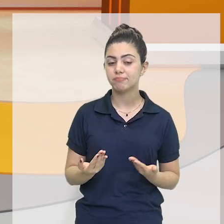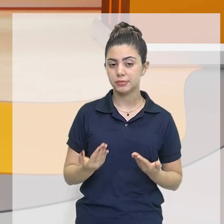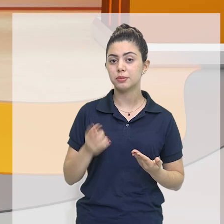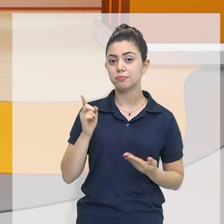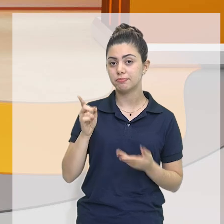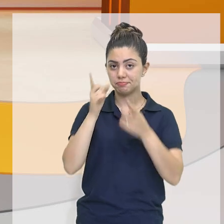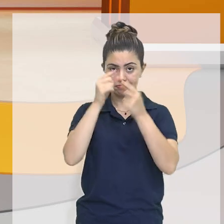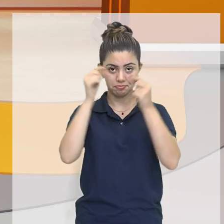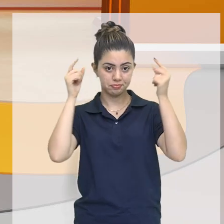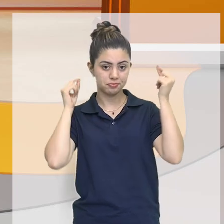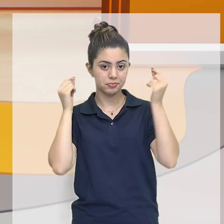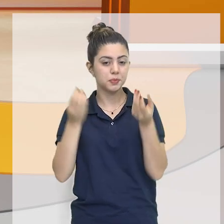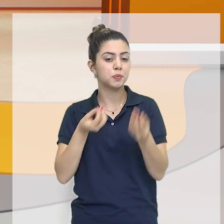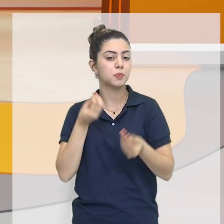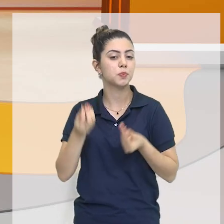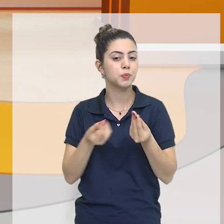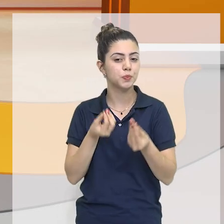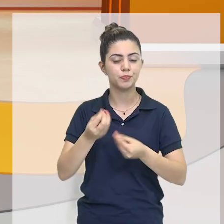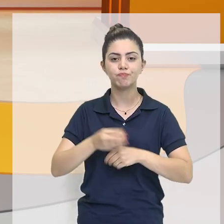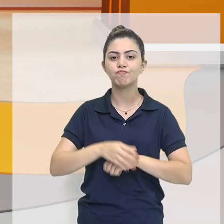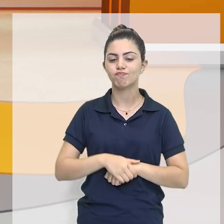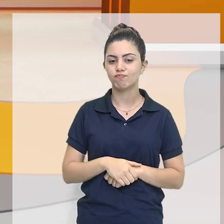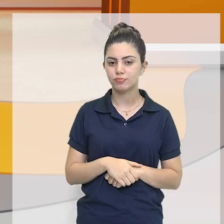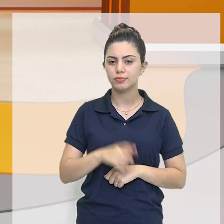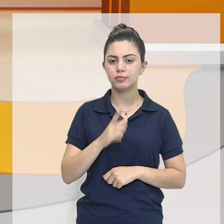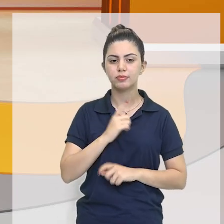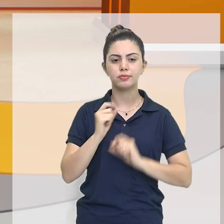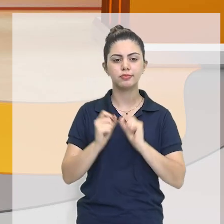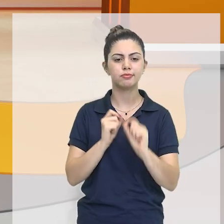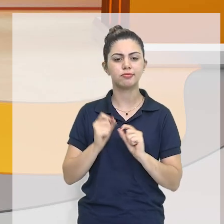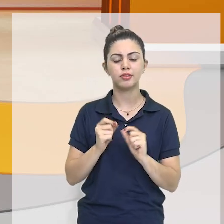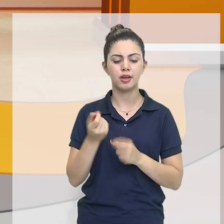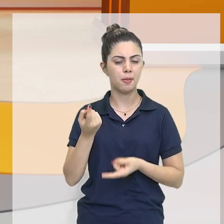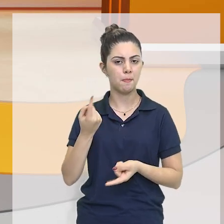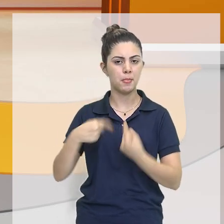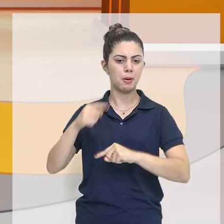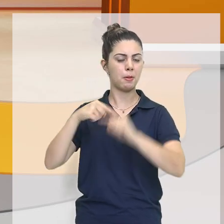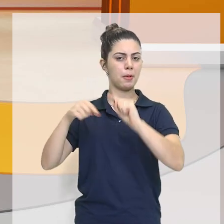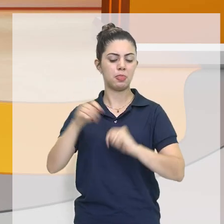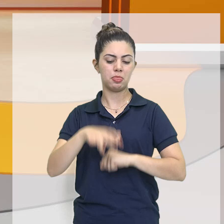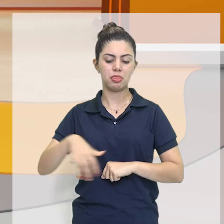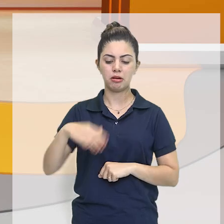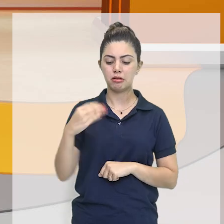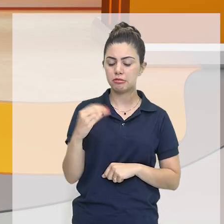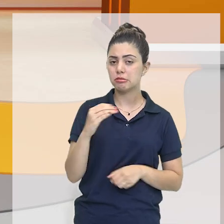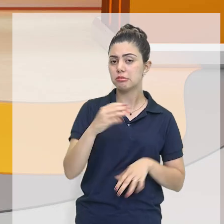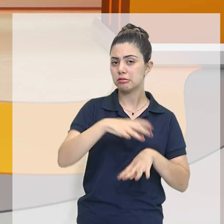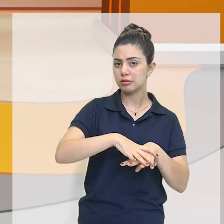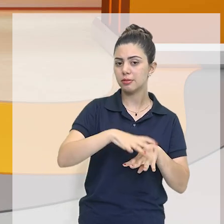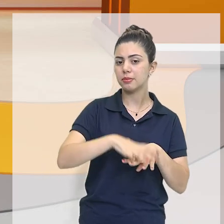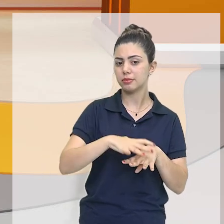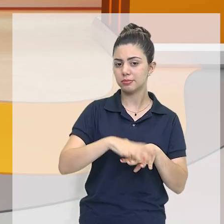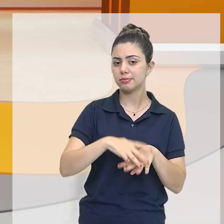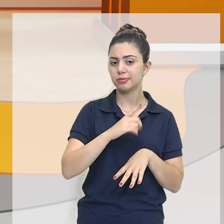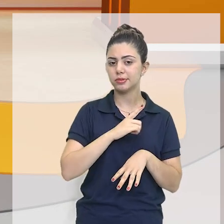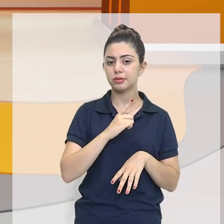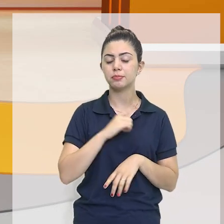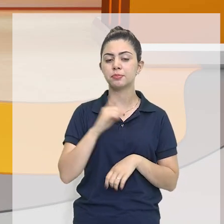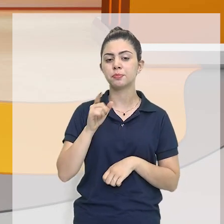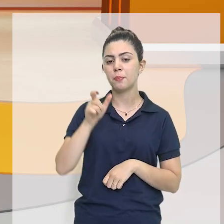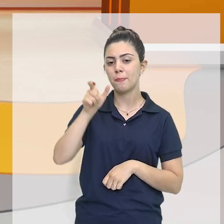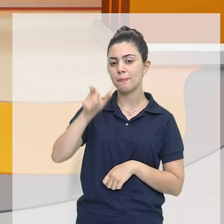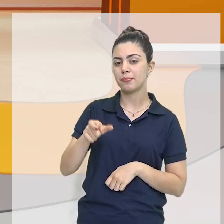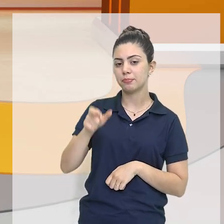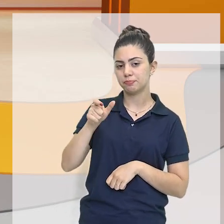né, fez avanços incríveis na ciência e na matemática. Arquimedes,